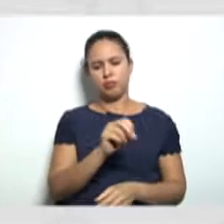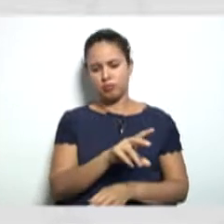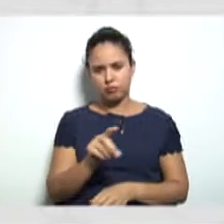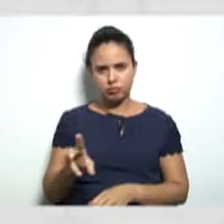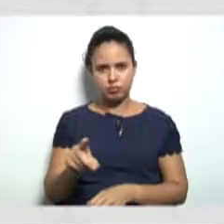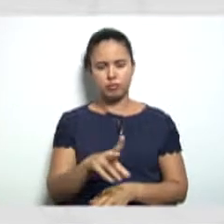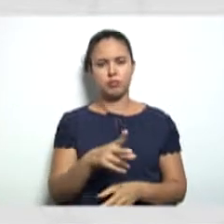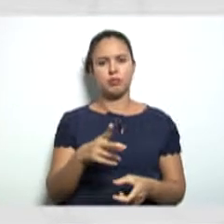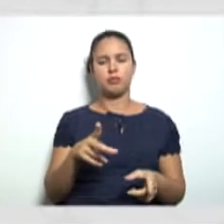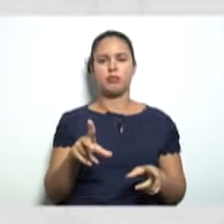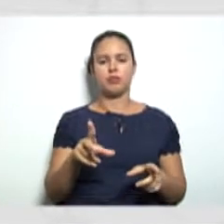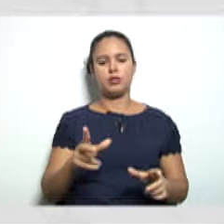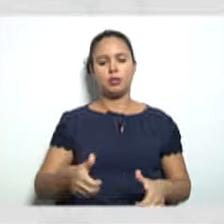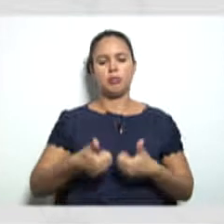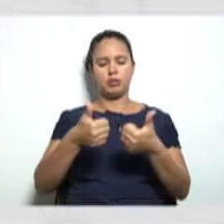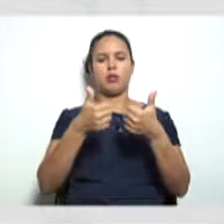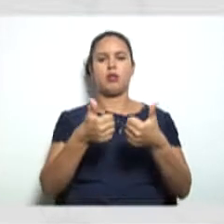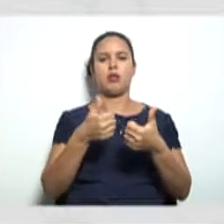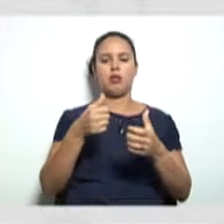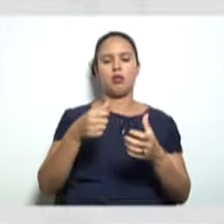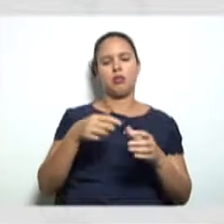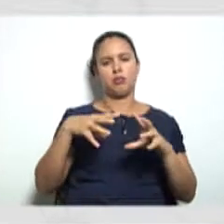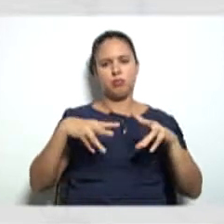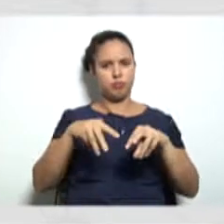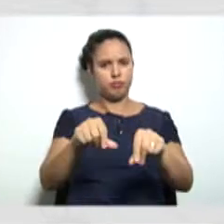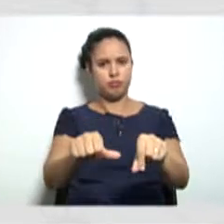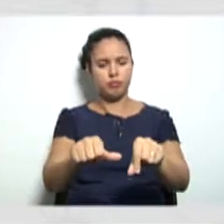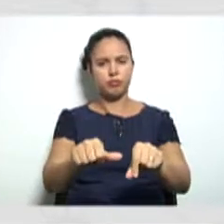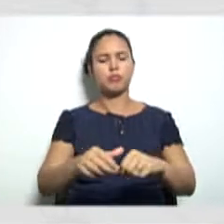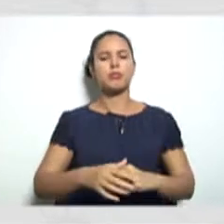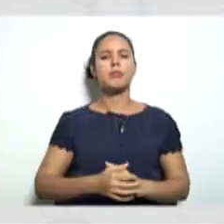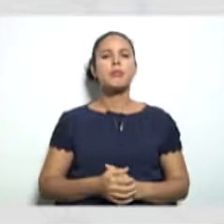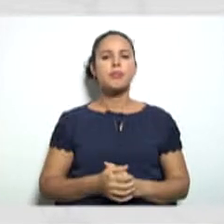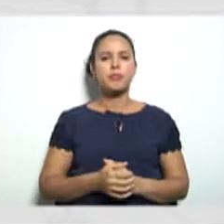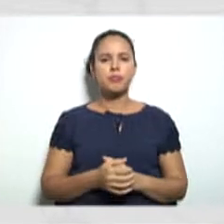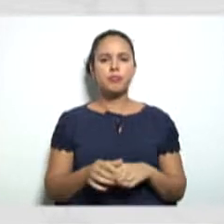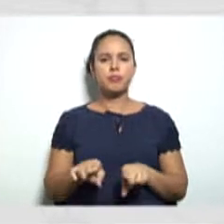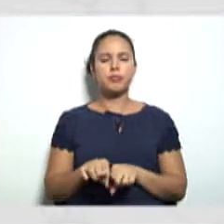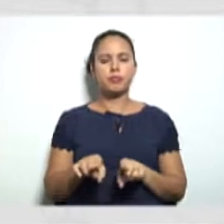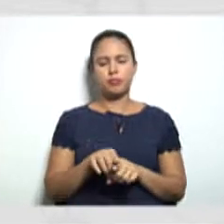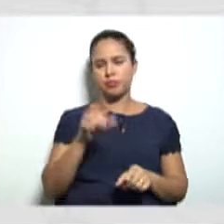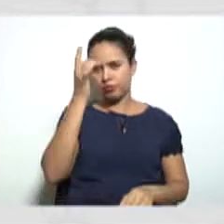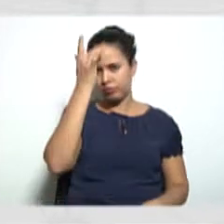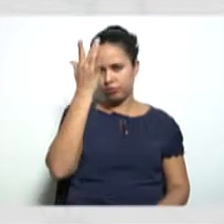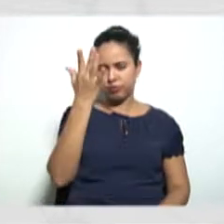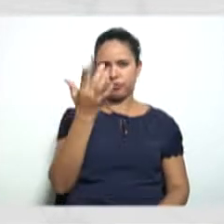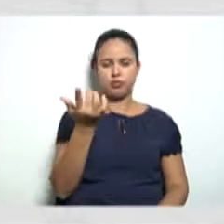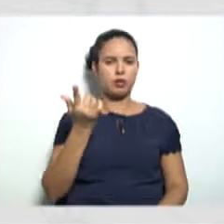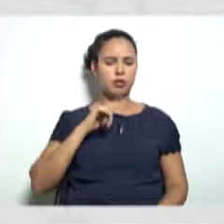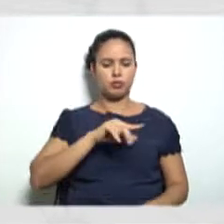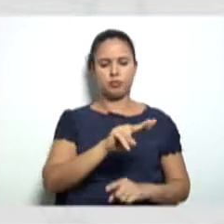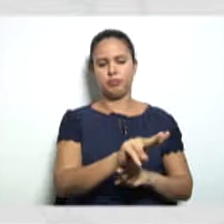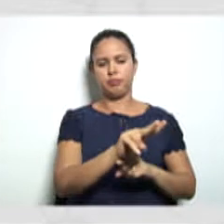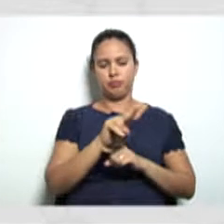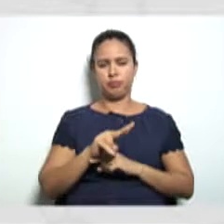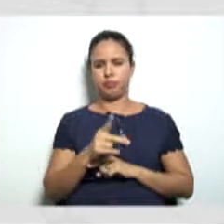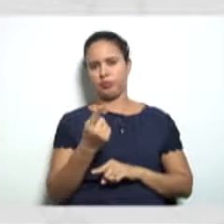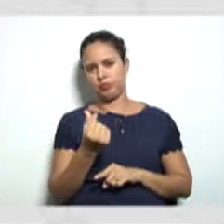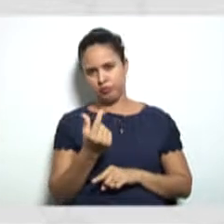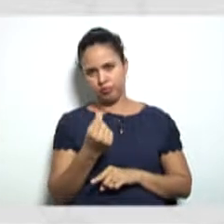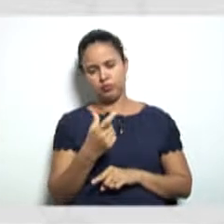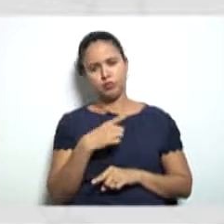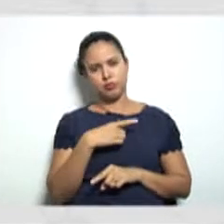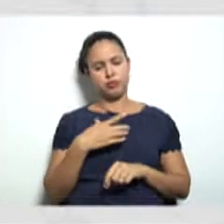produtos aditivos que vão melhorar a produtividade. E facilita a aquisição de crédito. A gente vai ter, então, acesso a